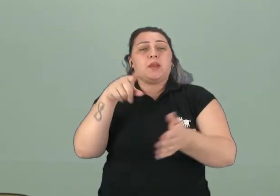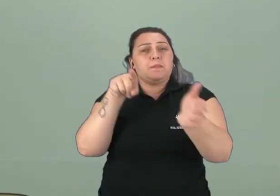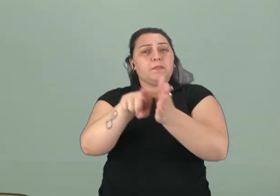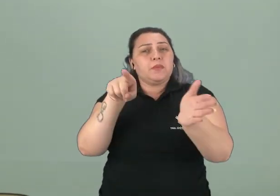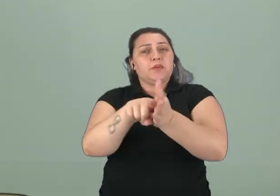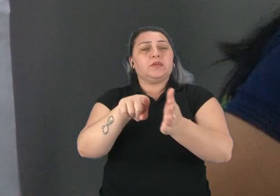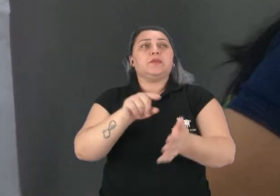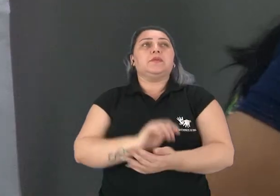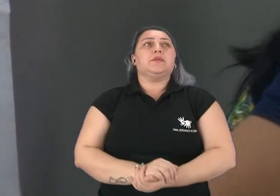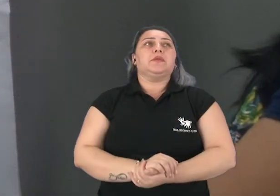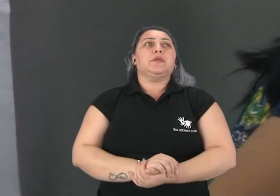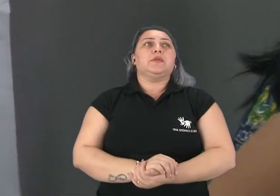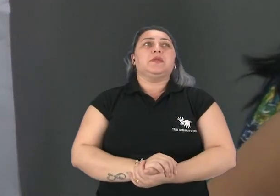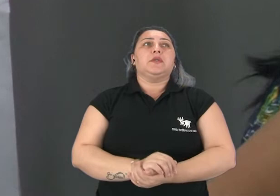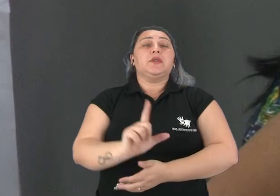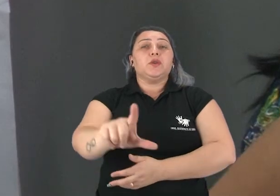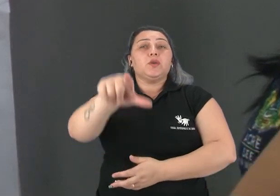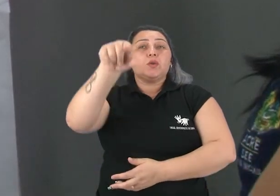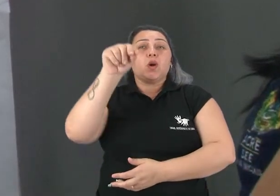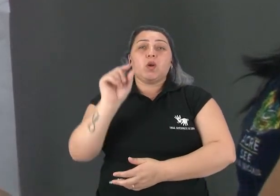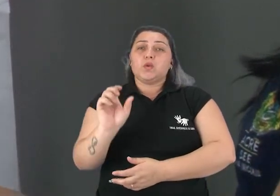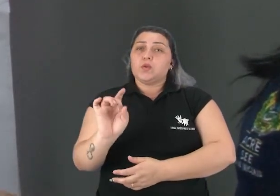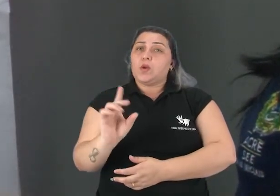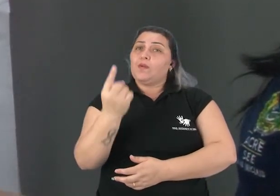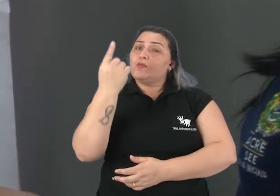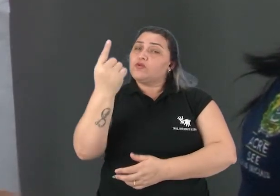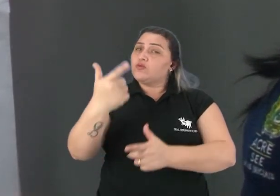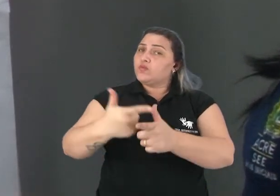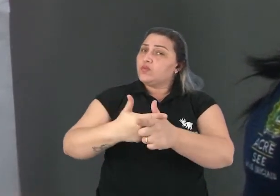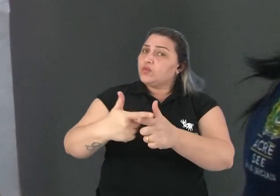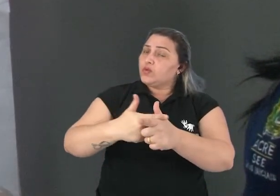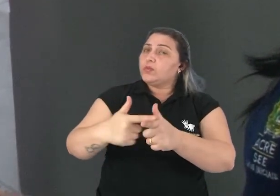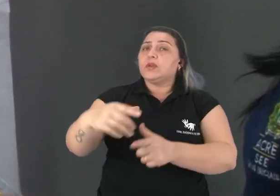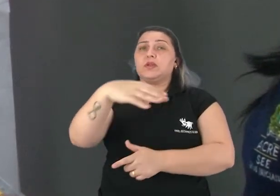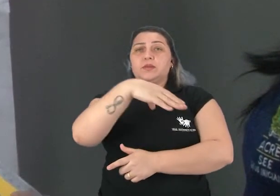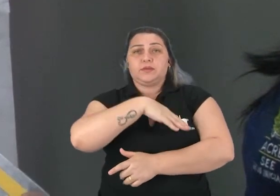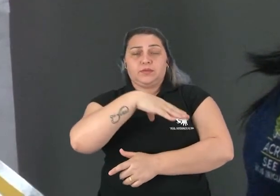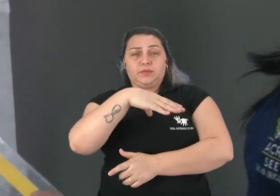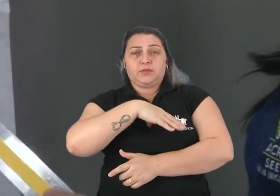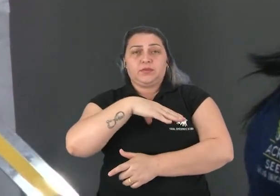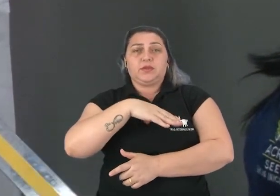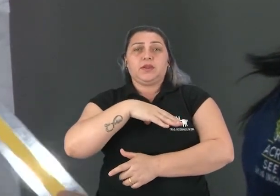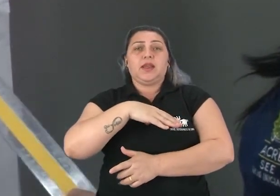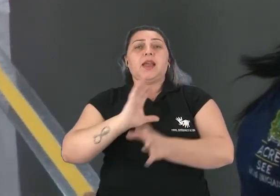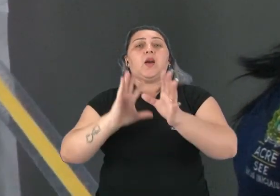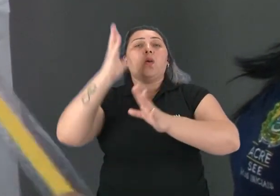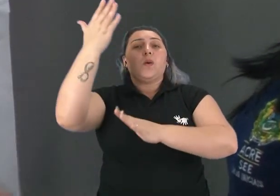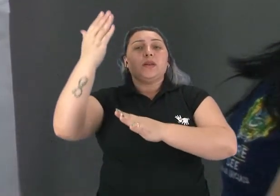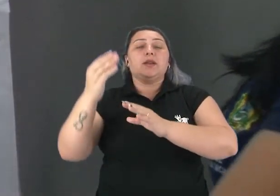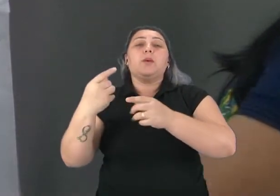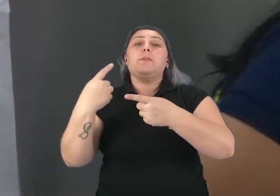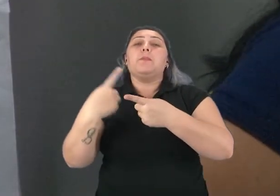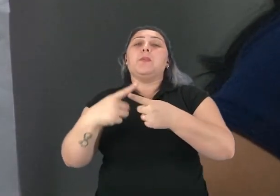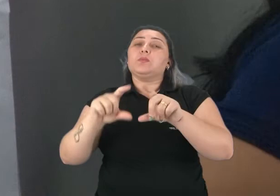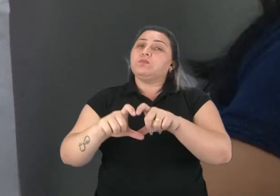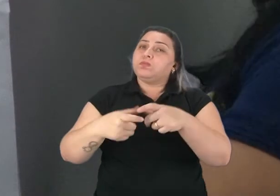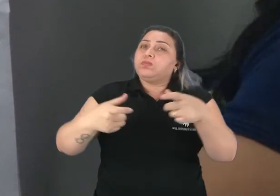ó. Marque somente os problemas urbanos decorrentes desse